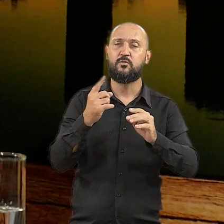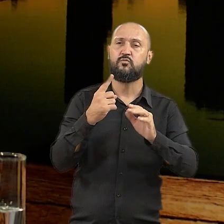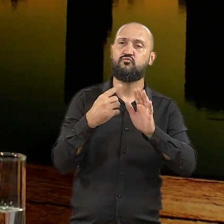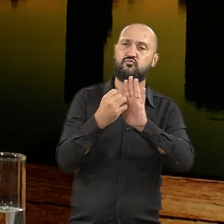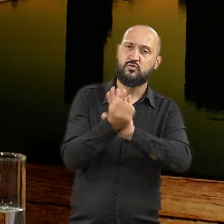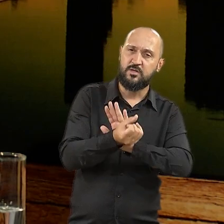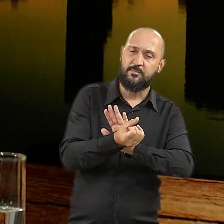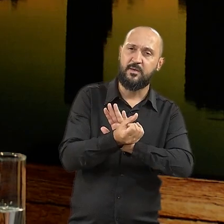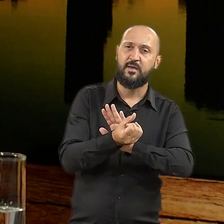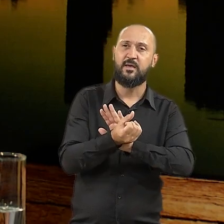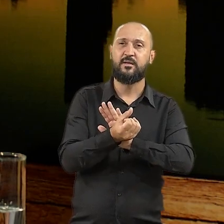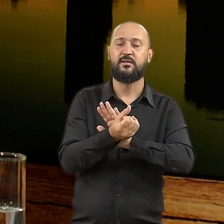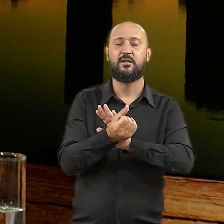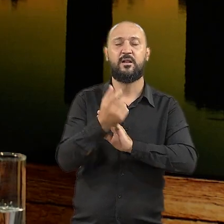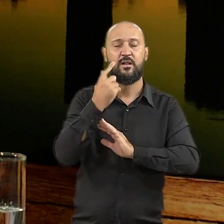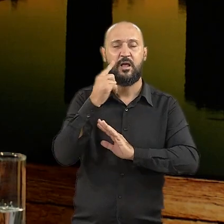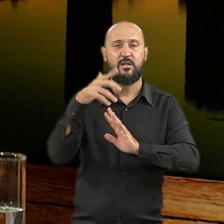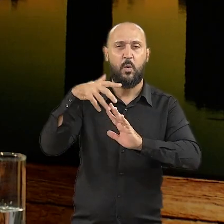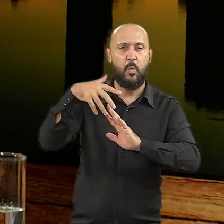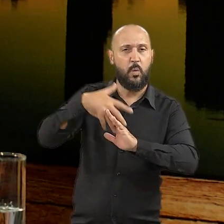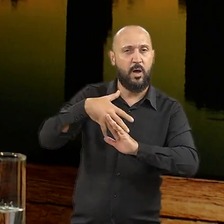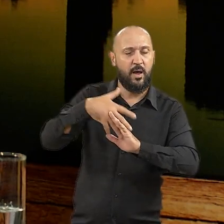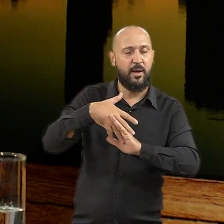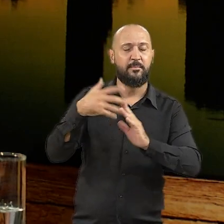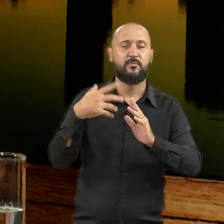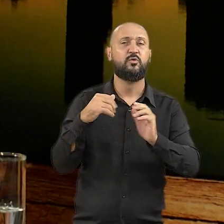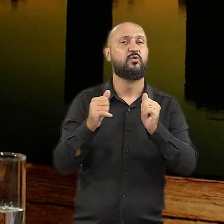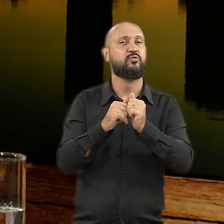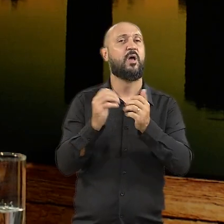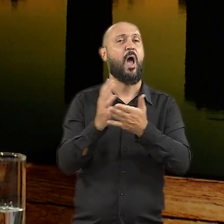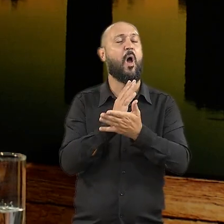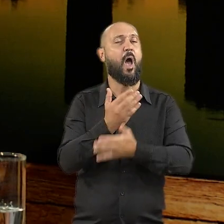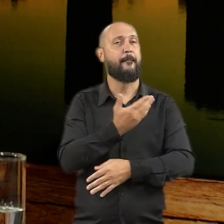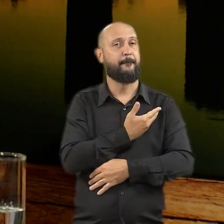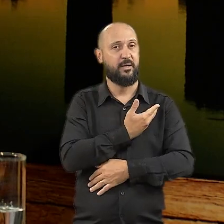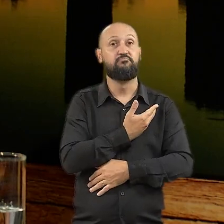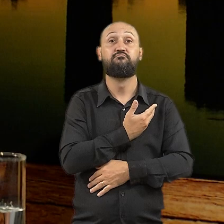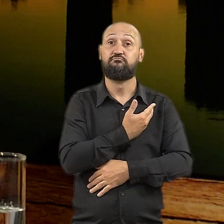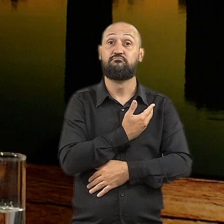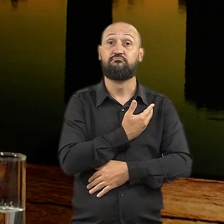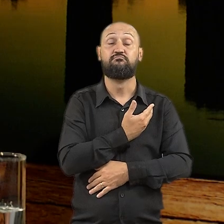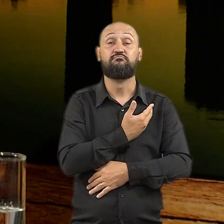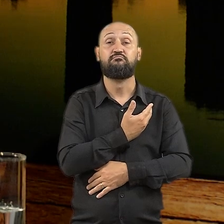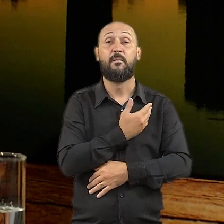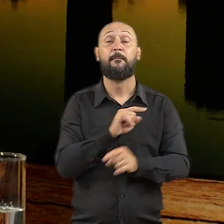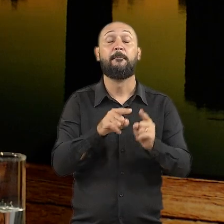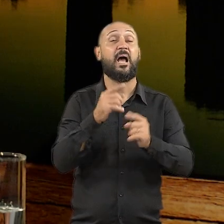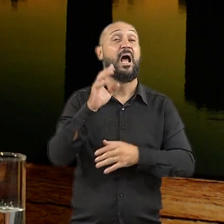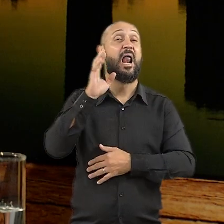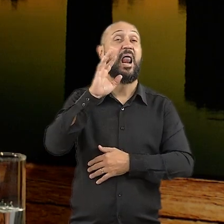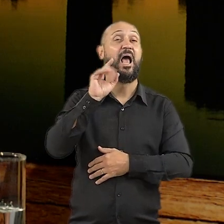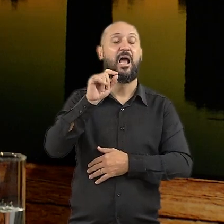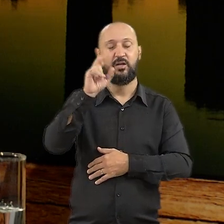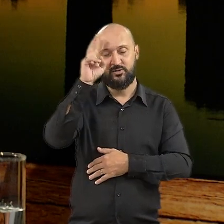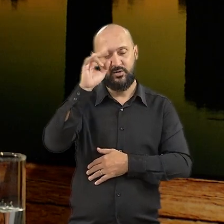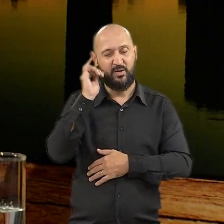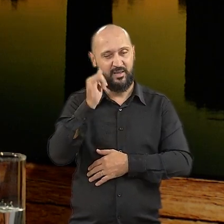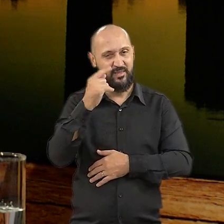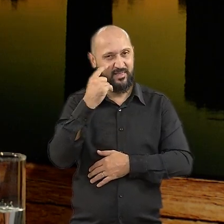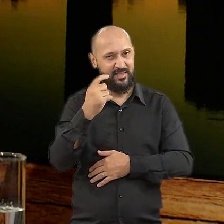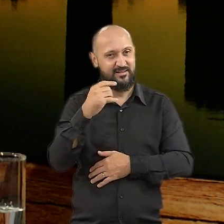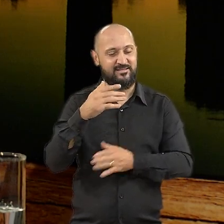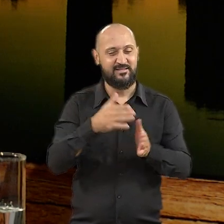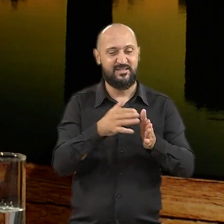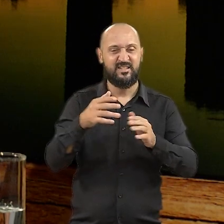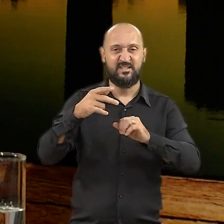um semestre lá na Universidade Federal, junto com alguns colegas. Mas o legal também, outra história